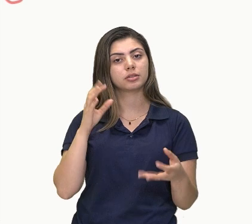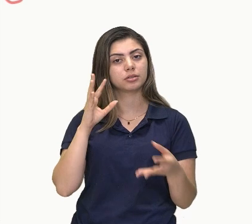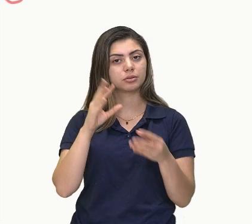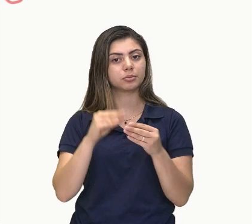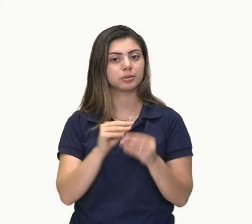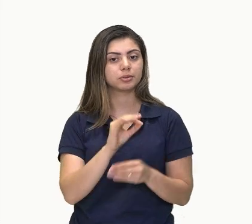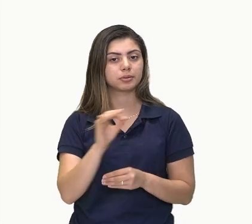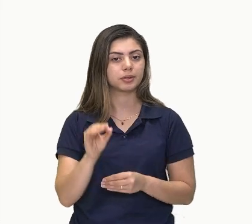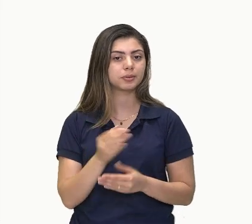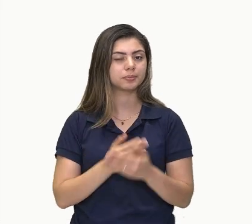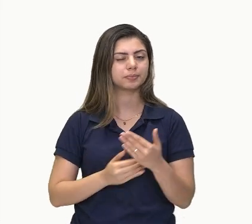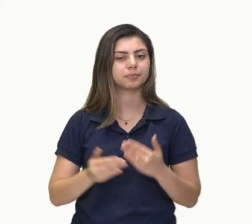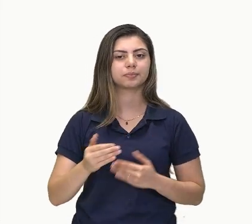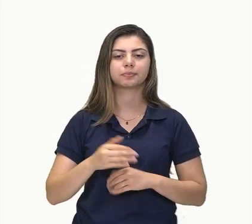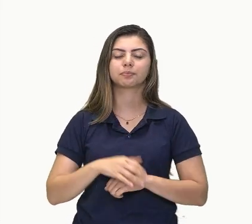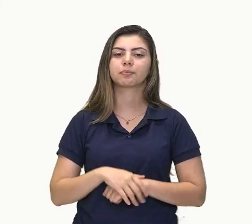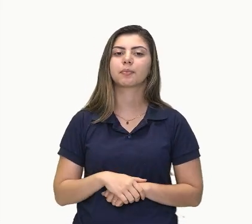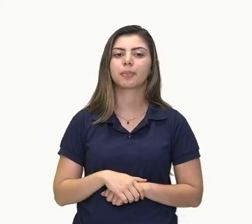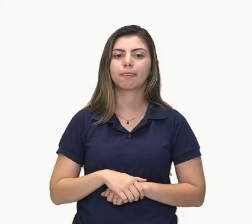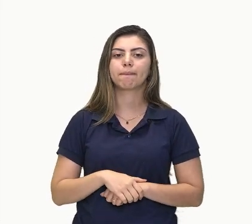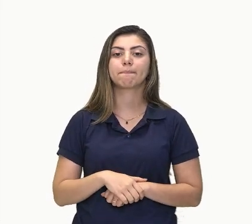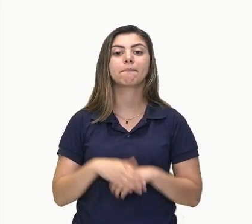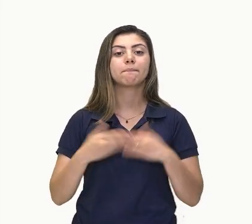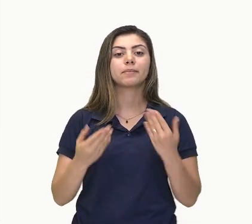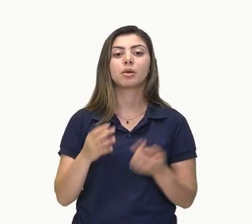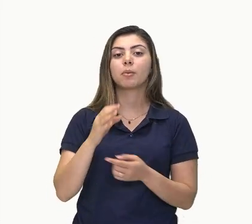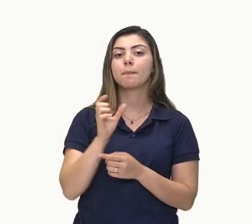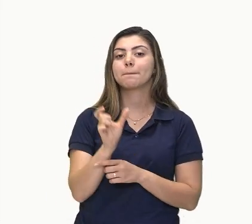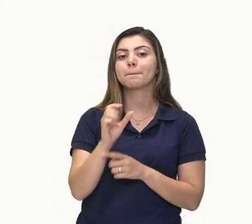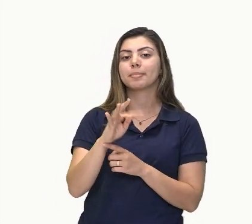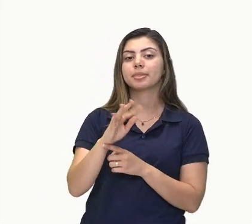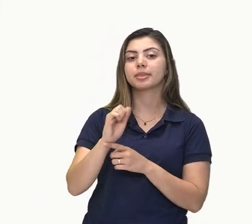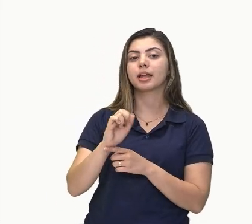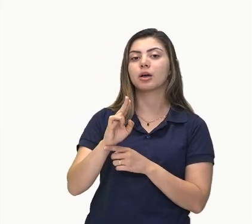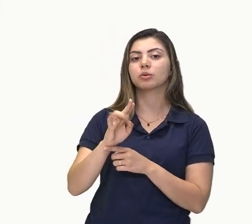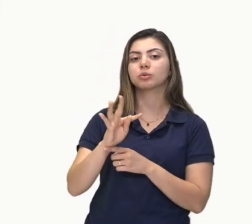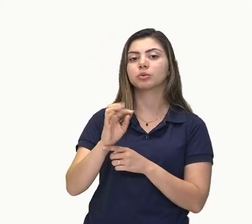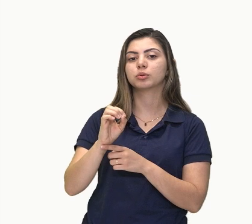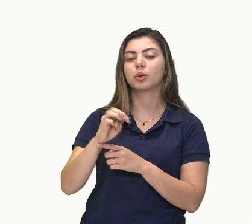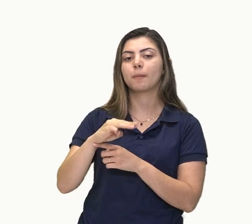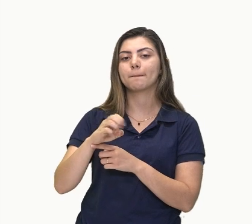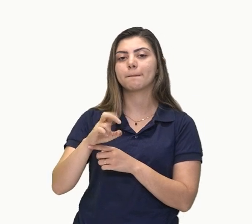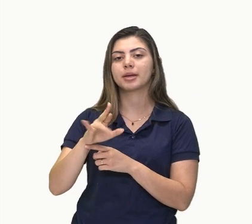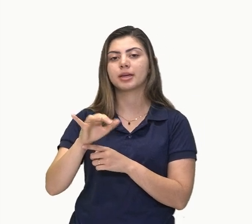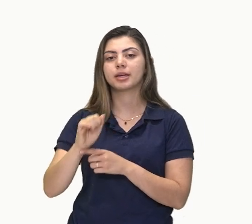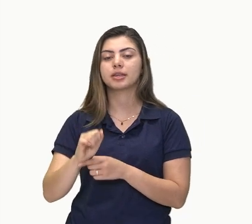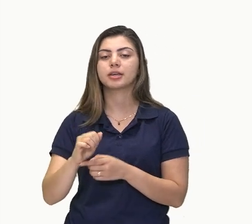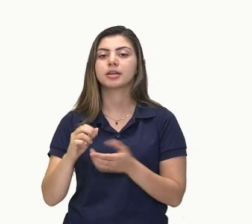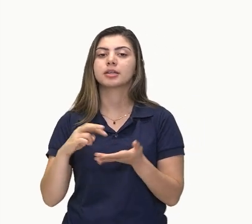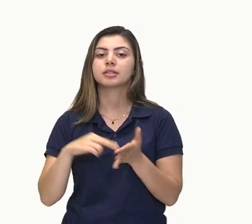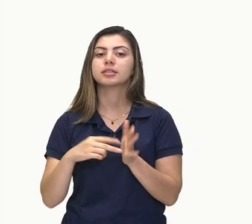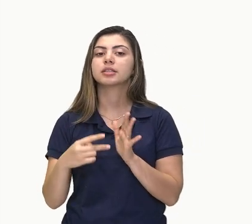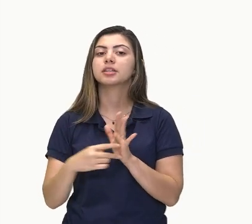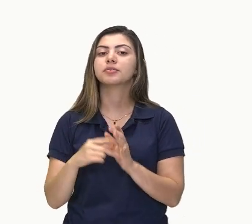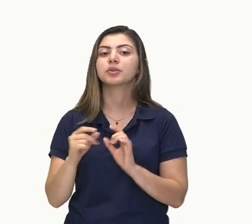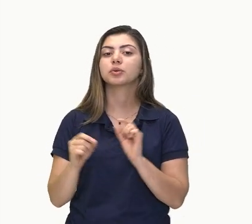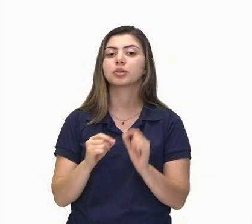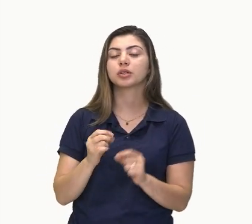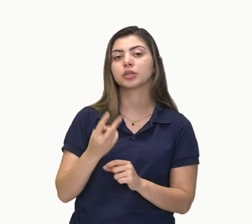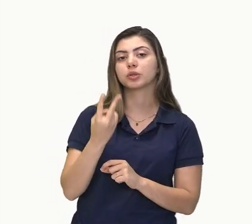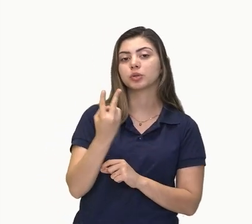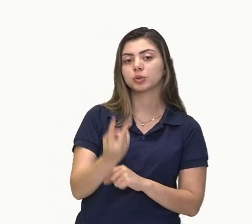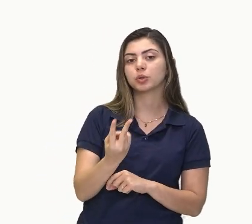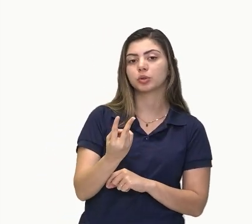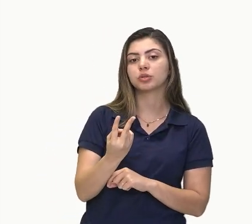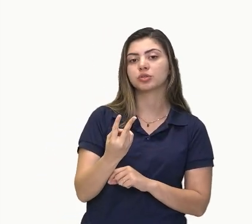dar continuidade. Então, a palavra tautomeria vem de tautos, que significa 2 de